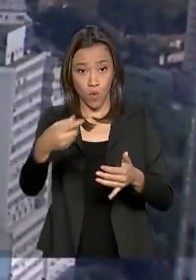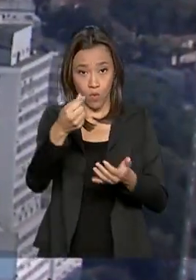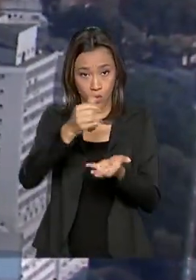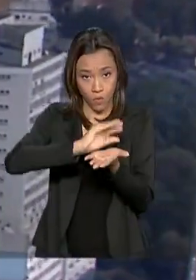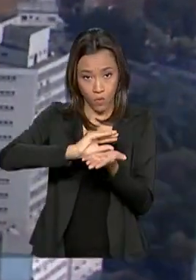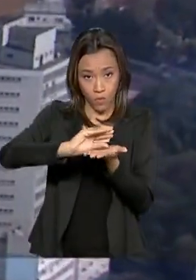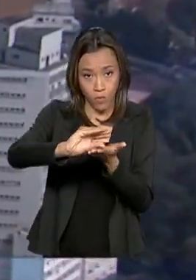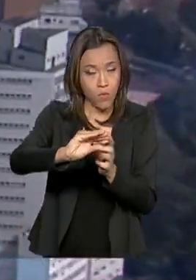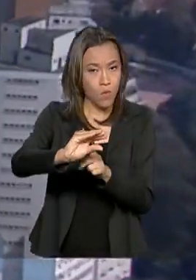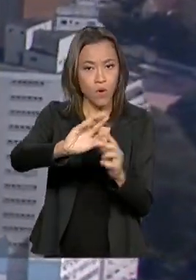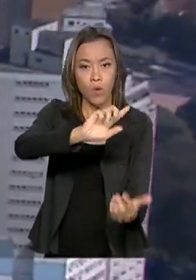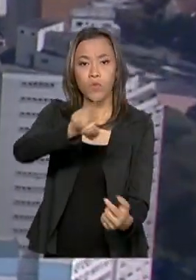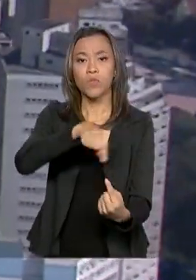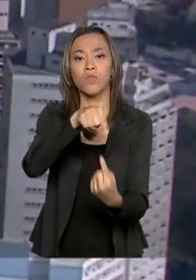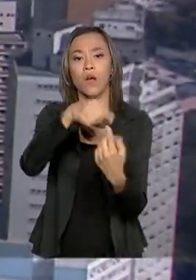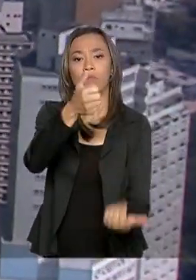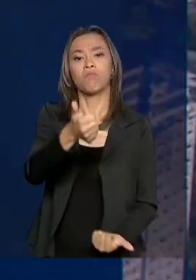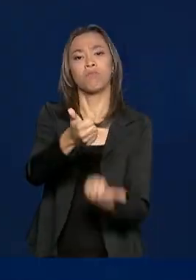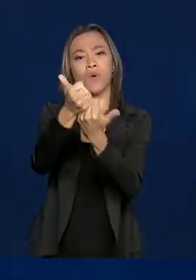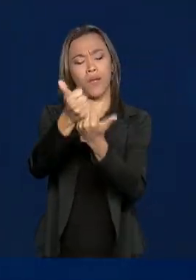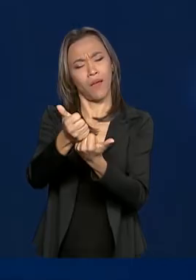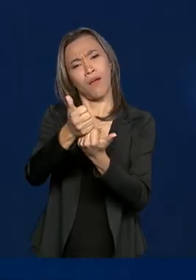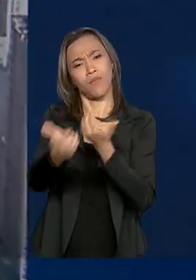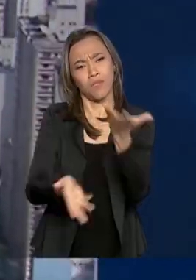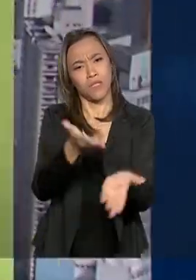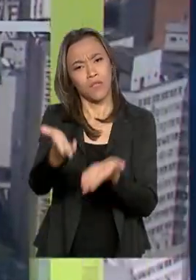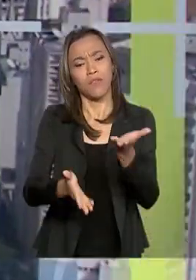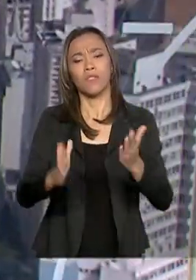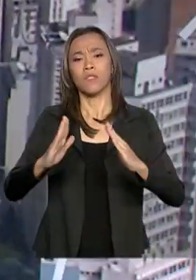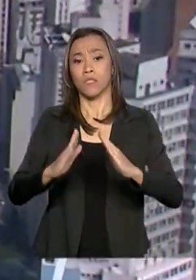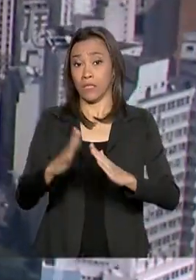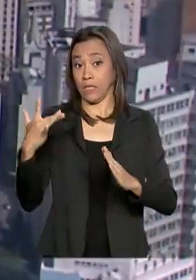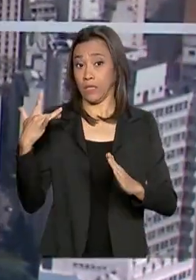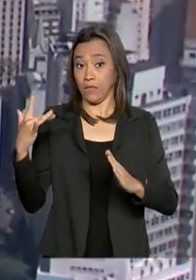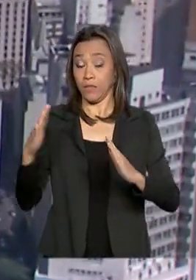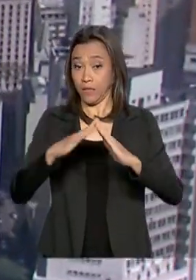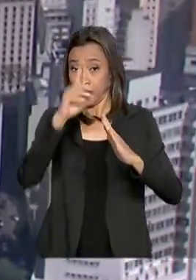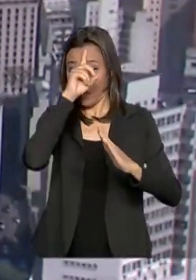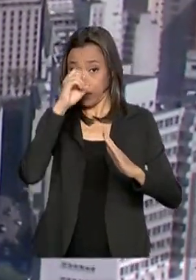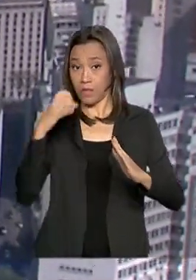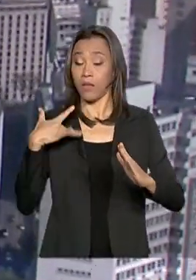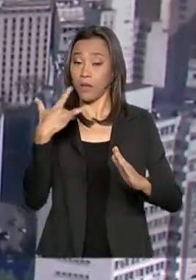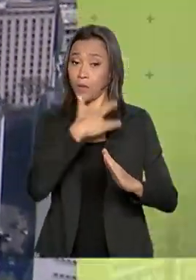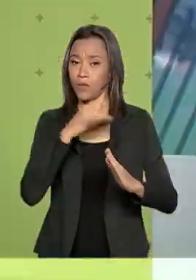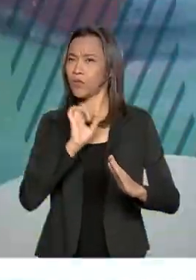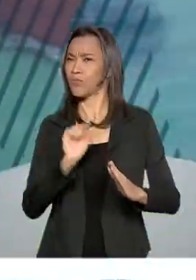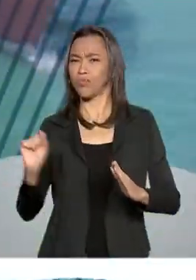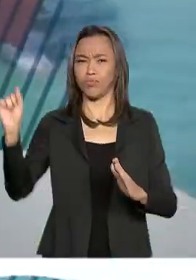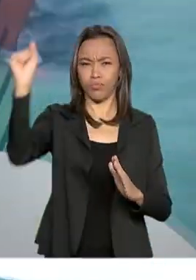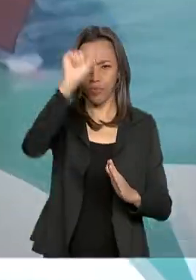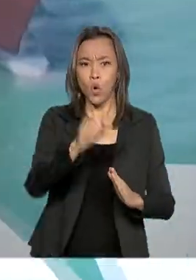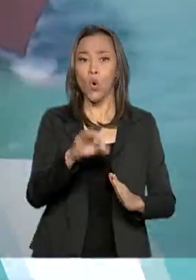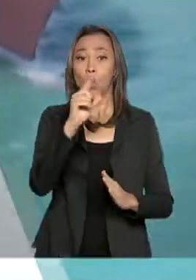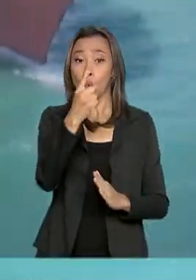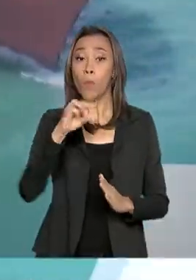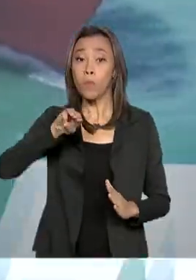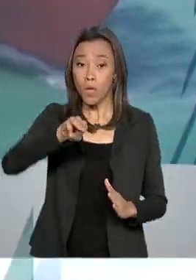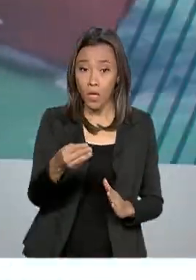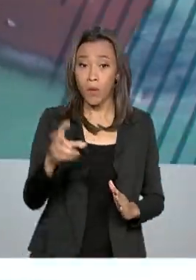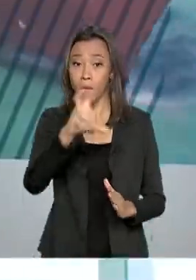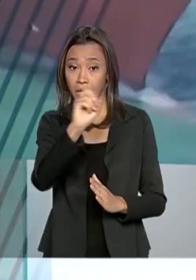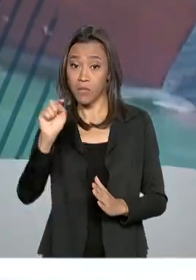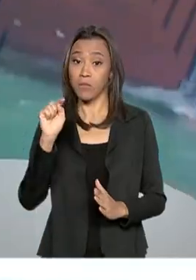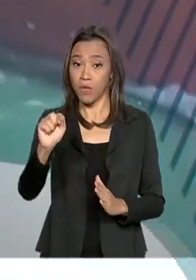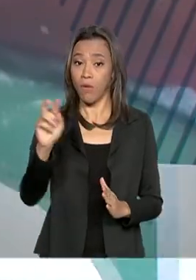reforço dos serviços de saúde em todo o país. Serão 1 bilhão e 200 milhões de reais destinados a hospitais e unidades